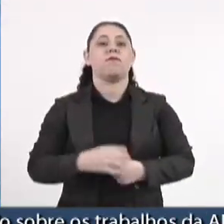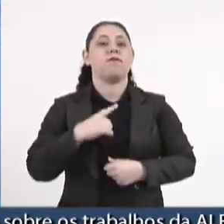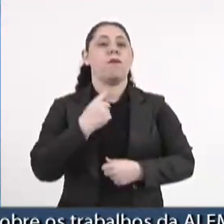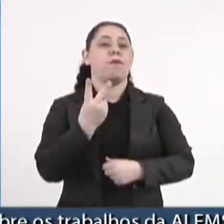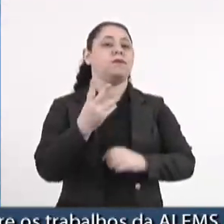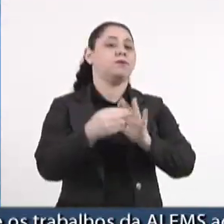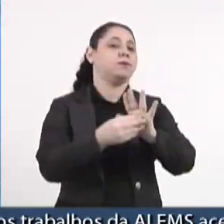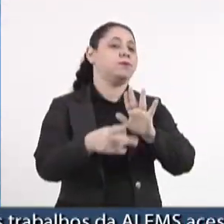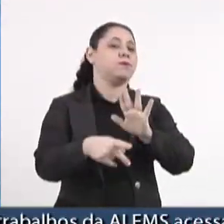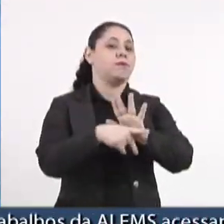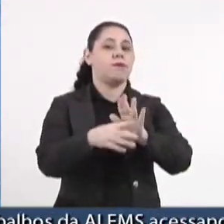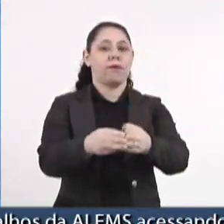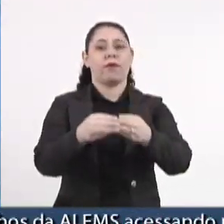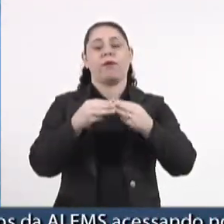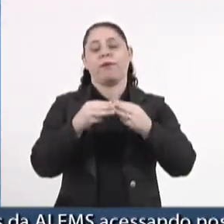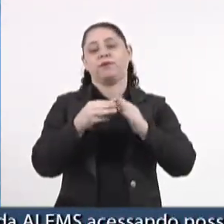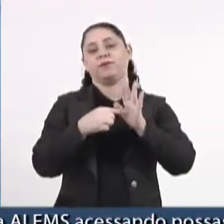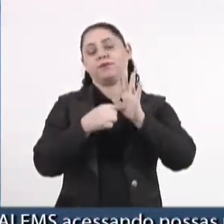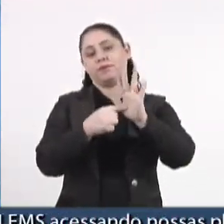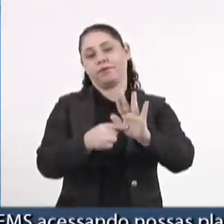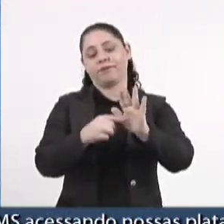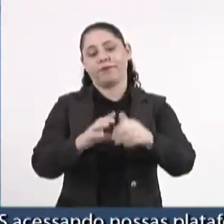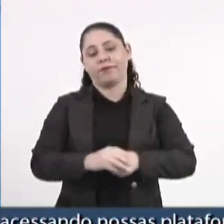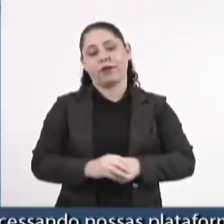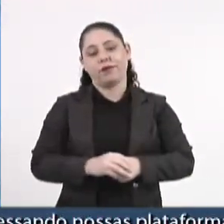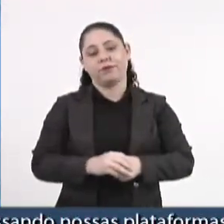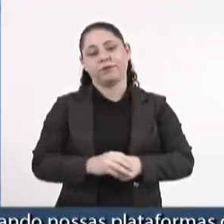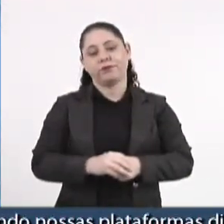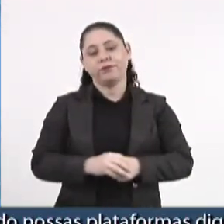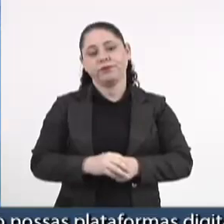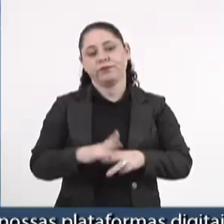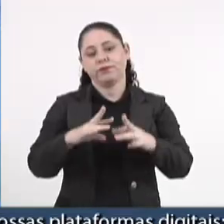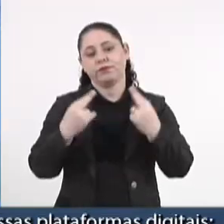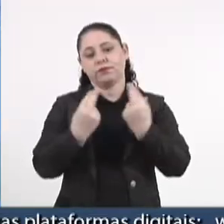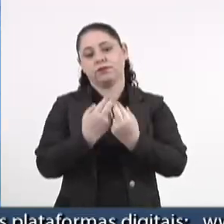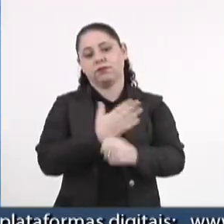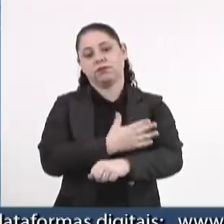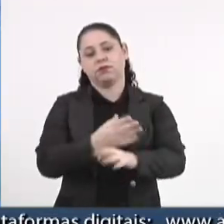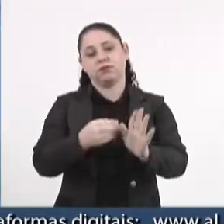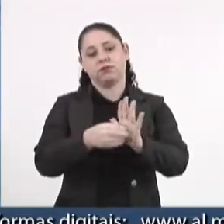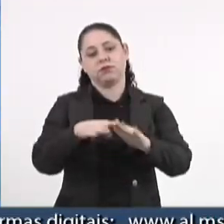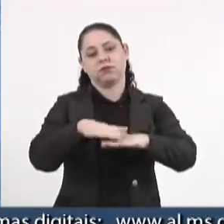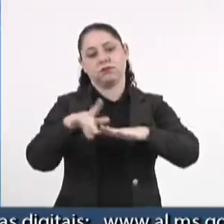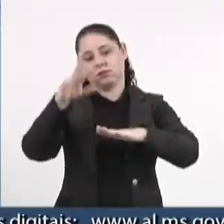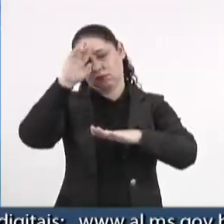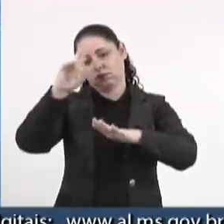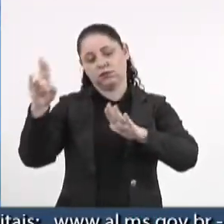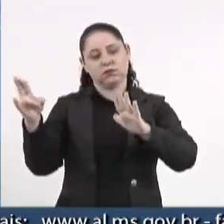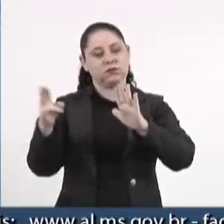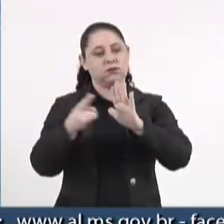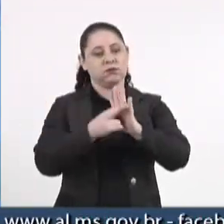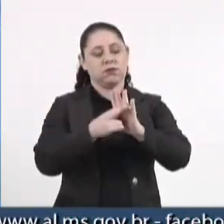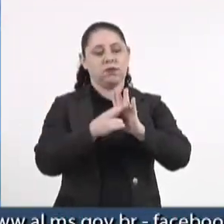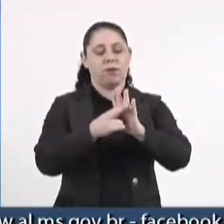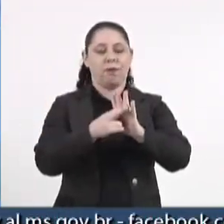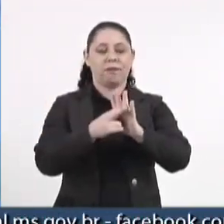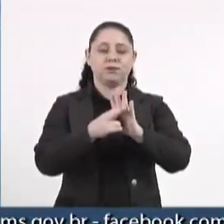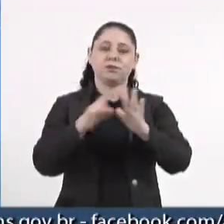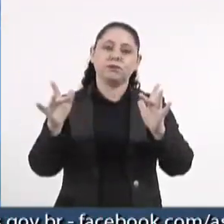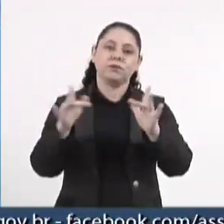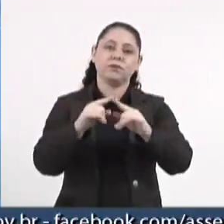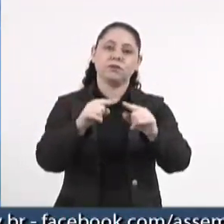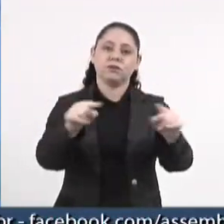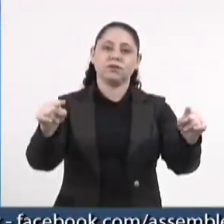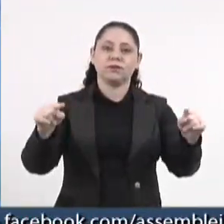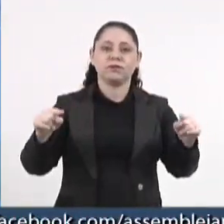duas indicações e uma moção para apresentar nesta sessão. Indico à mesa diretora, na forma regimental,